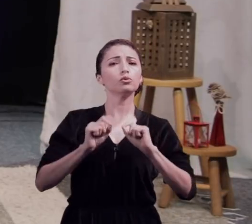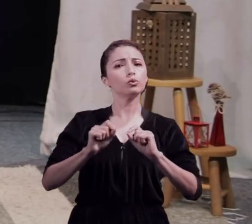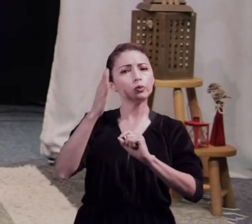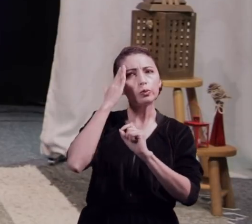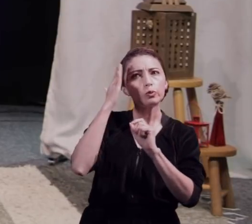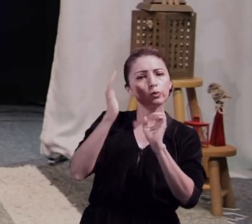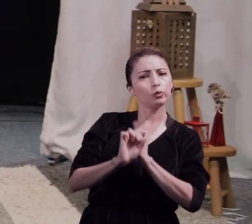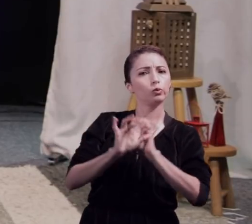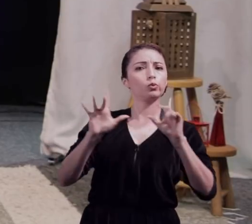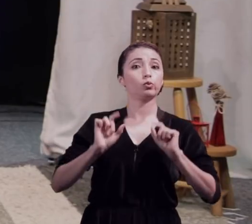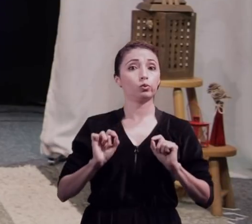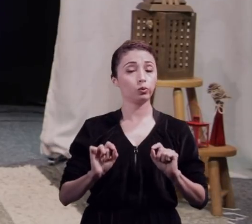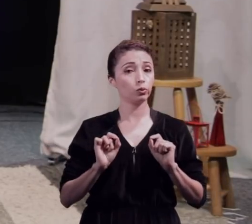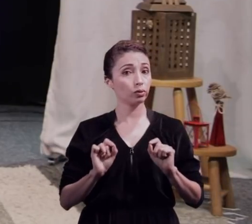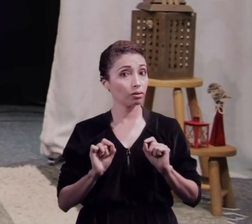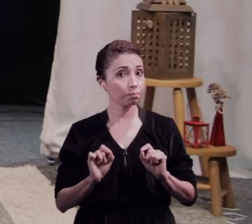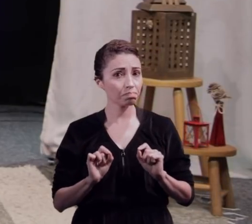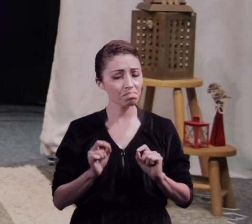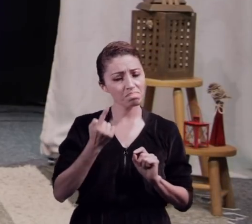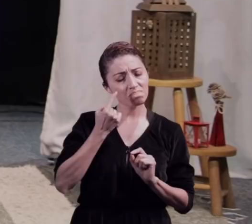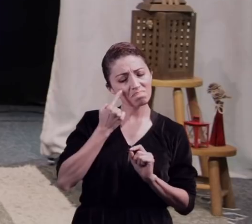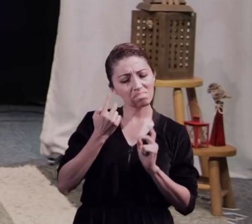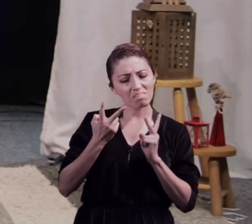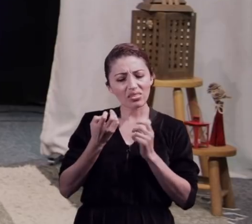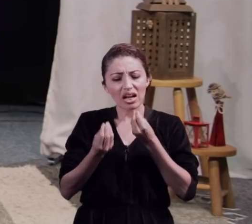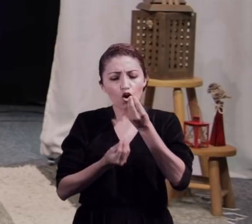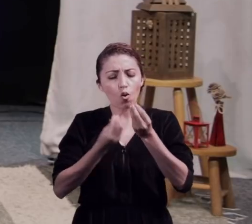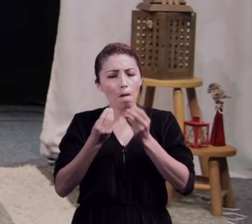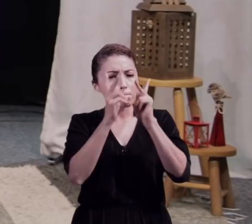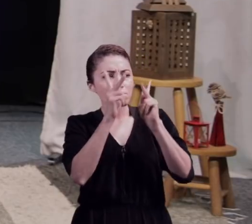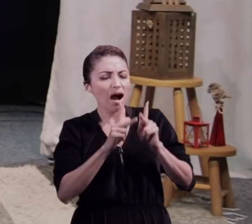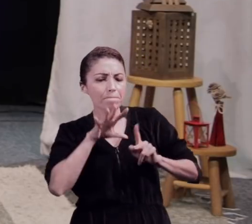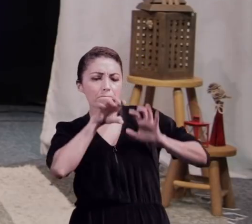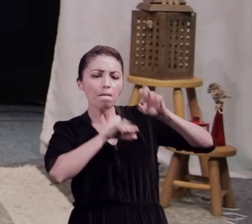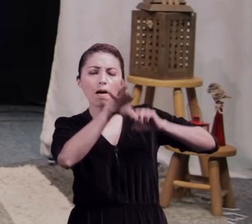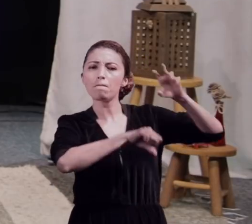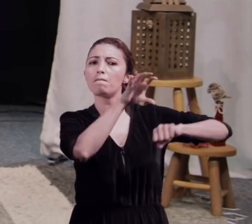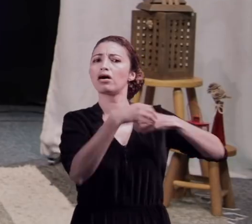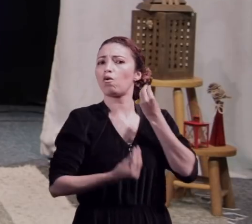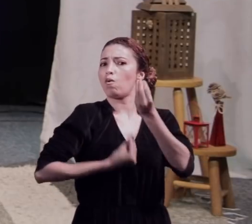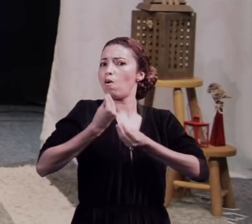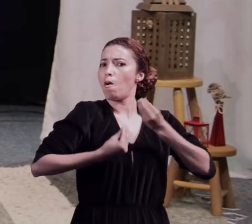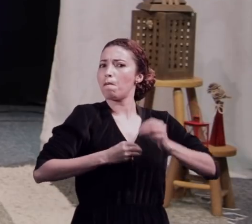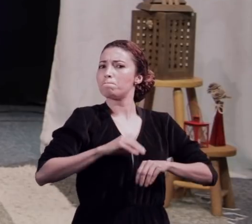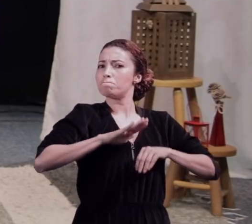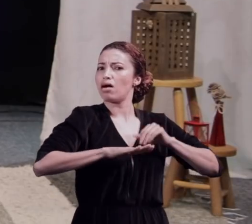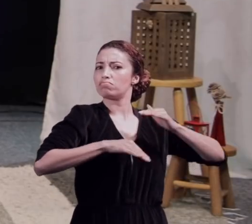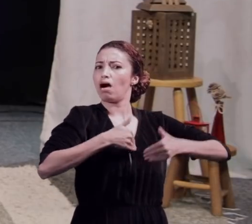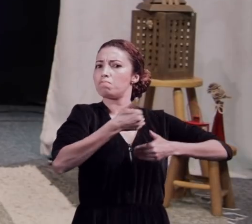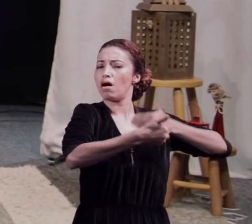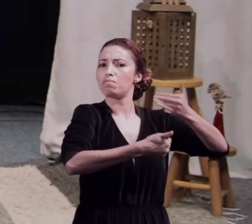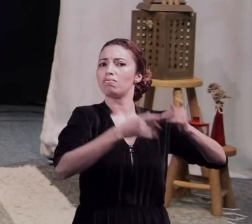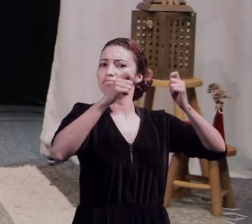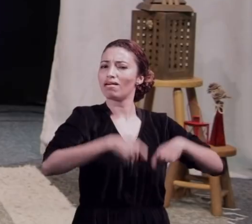discernir e encontrar o caminho da paz, os passos que nós temos que dar para